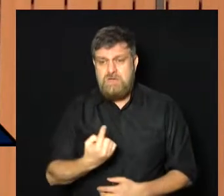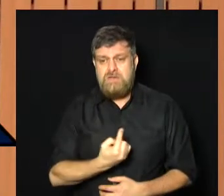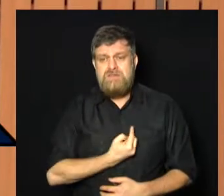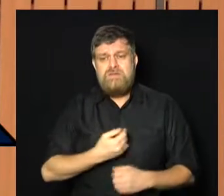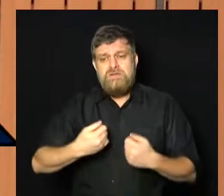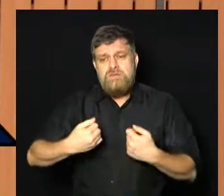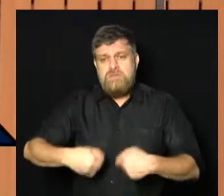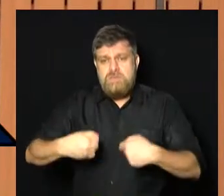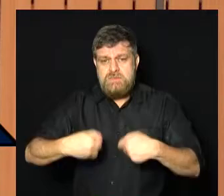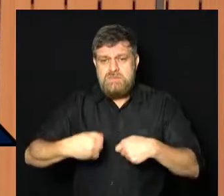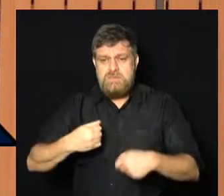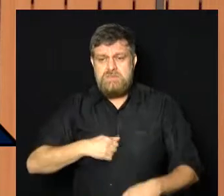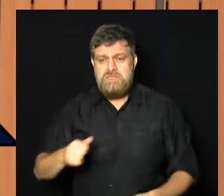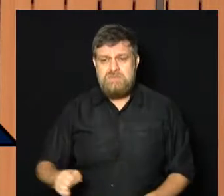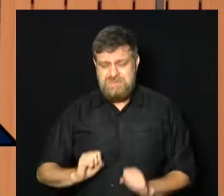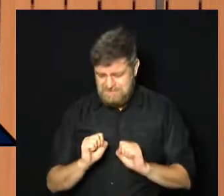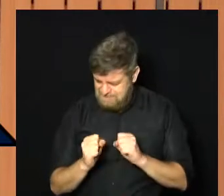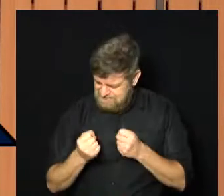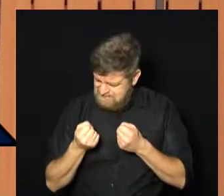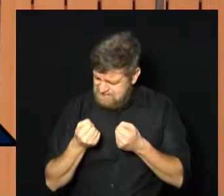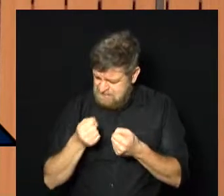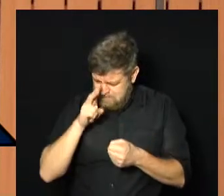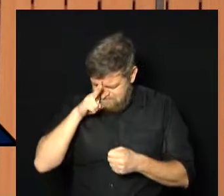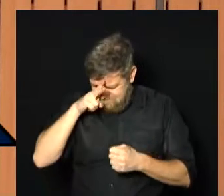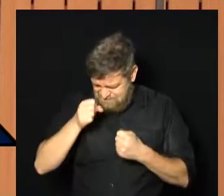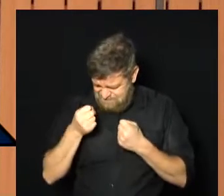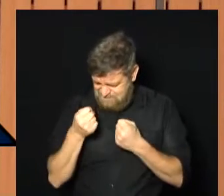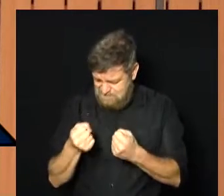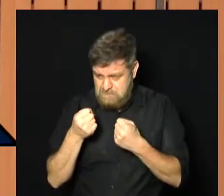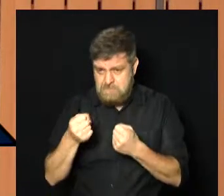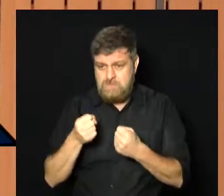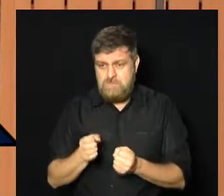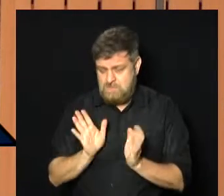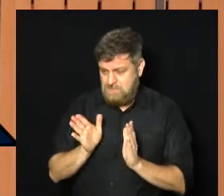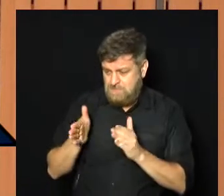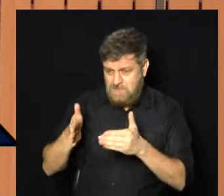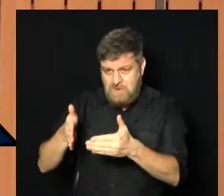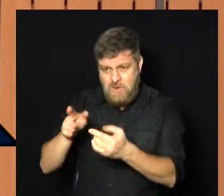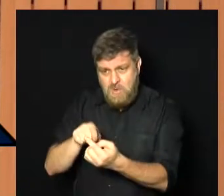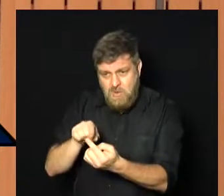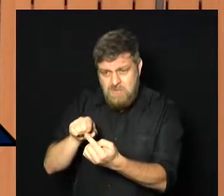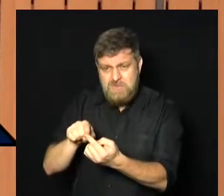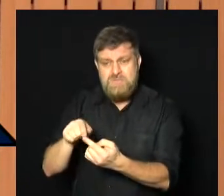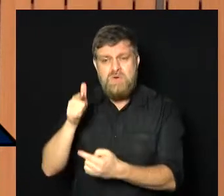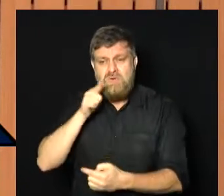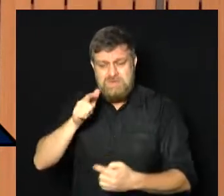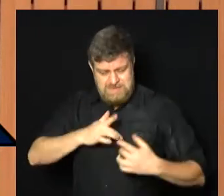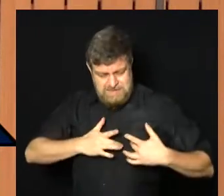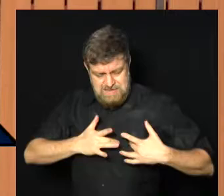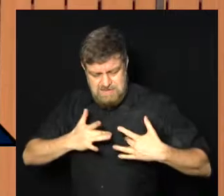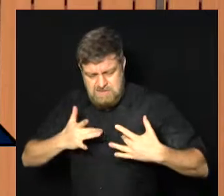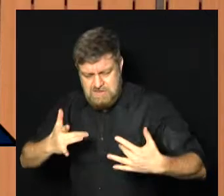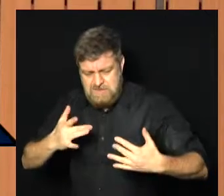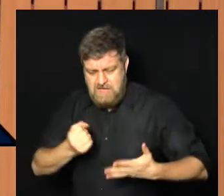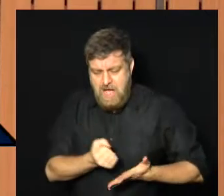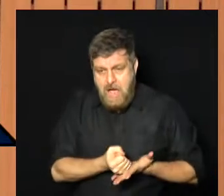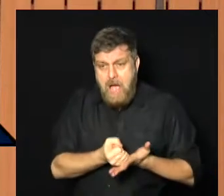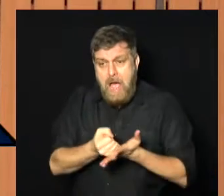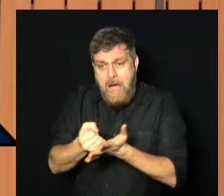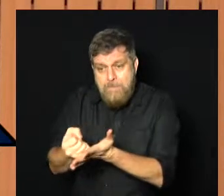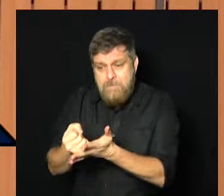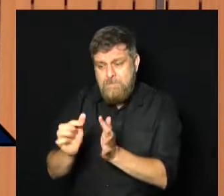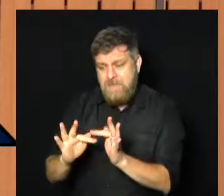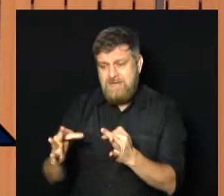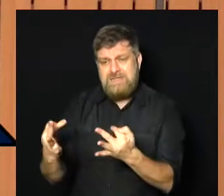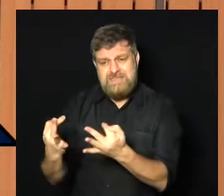assim, mobilizar todas as nossas forças, as nossas energias para trazer a solidariedade, o apoio a todas as famílias que